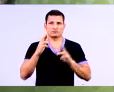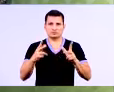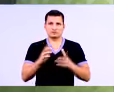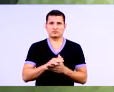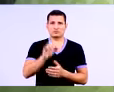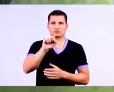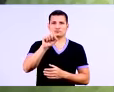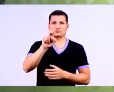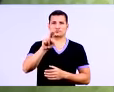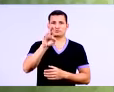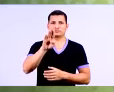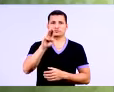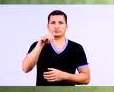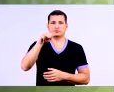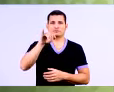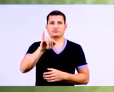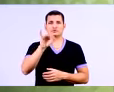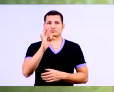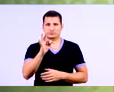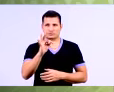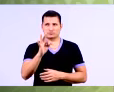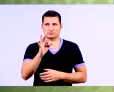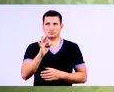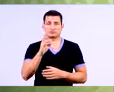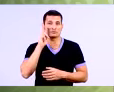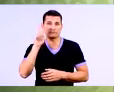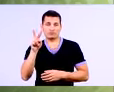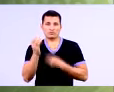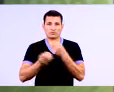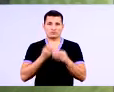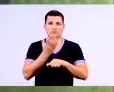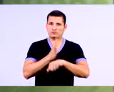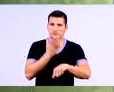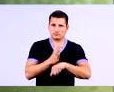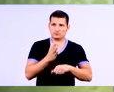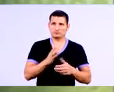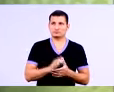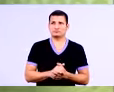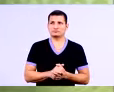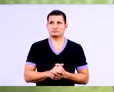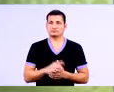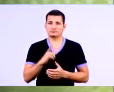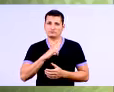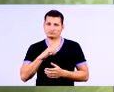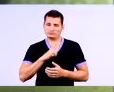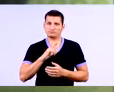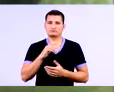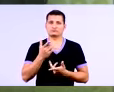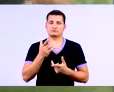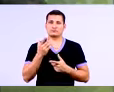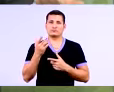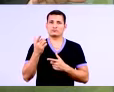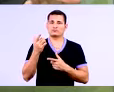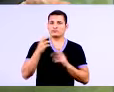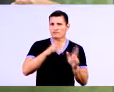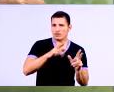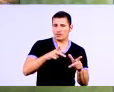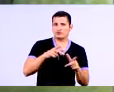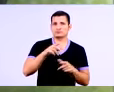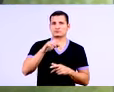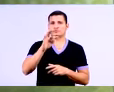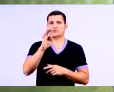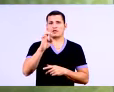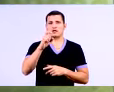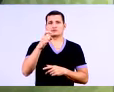nós já veremos ele, como ele na prática, como ele vai funcionar, o submit tem uma função, o text tem outra função,